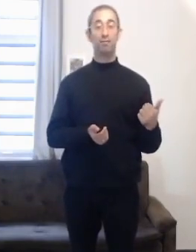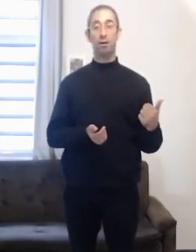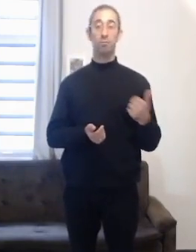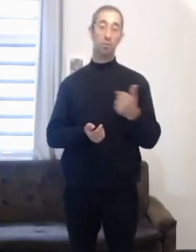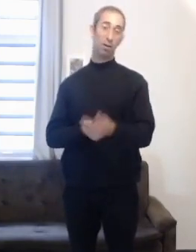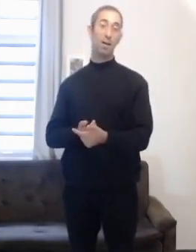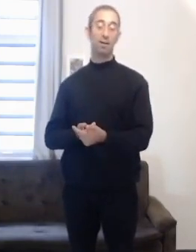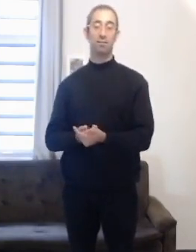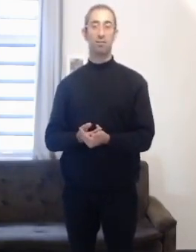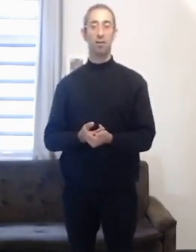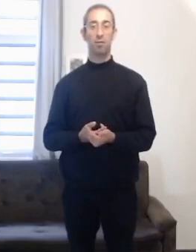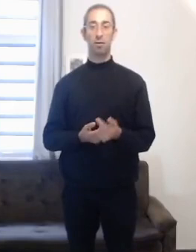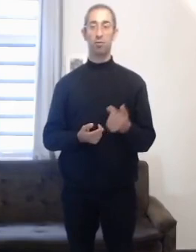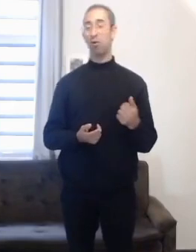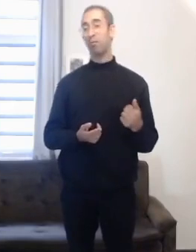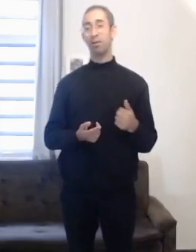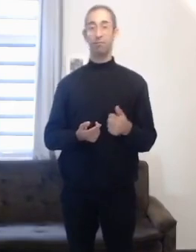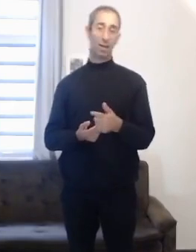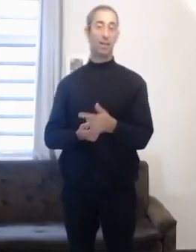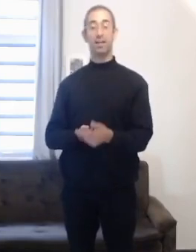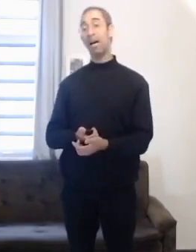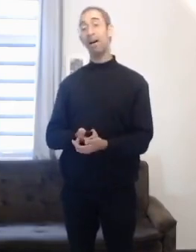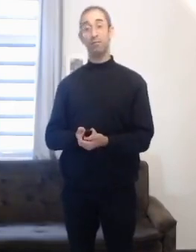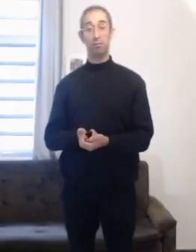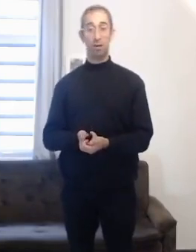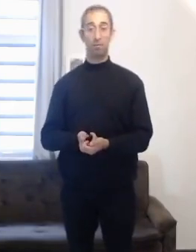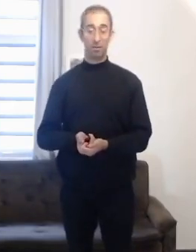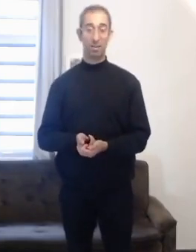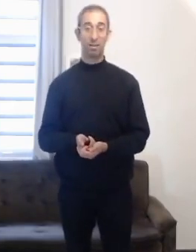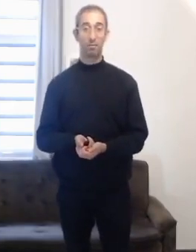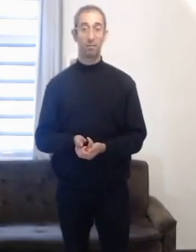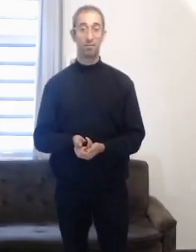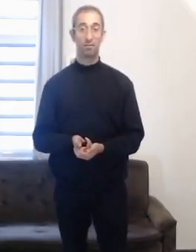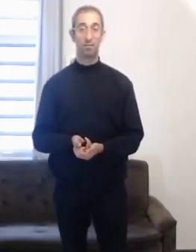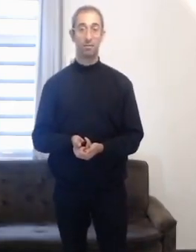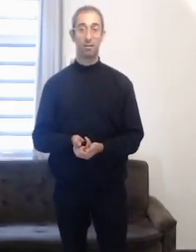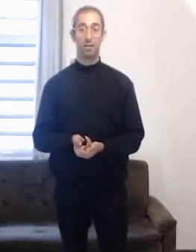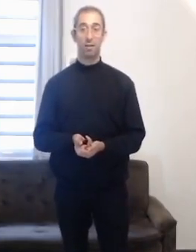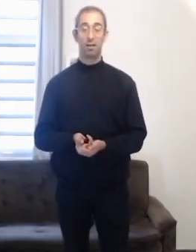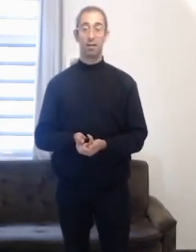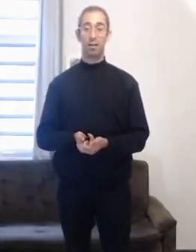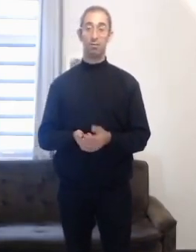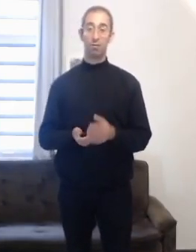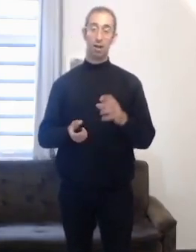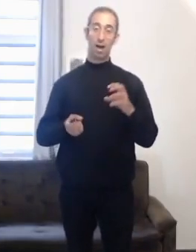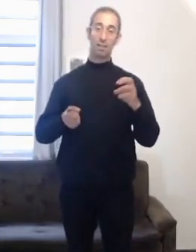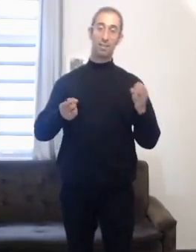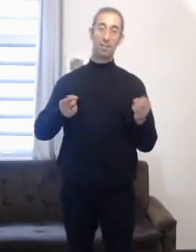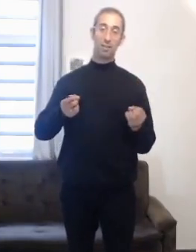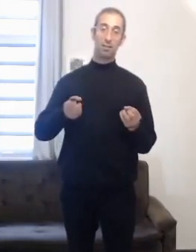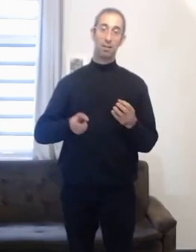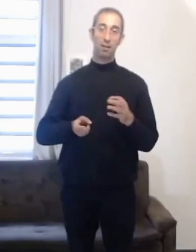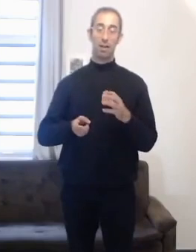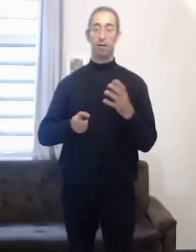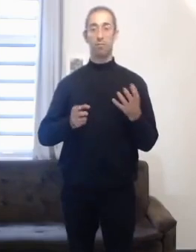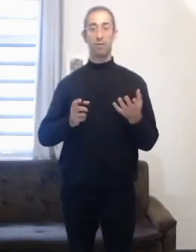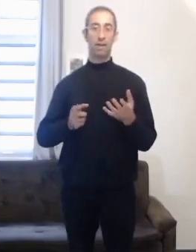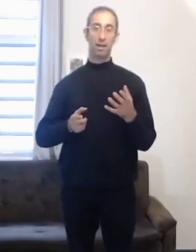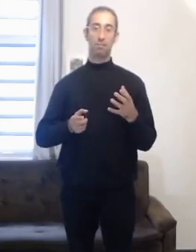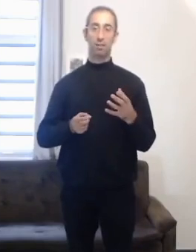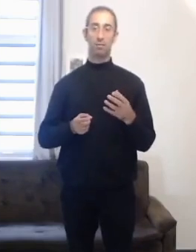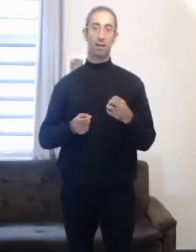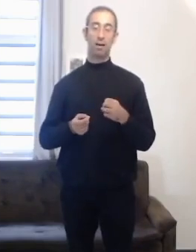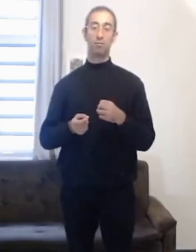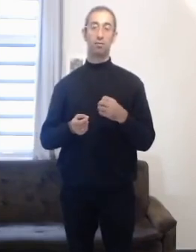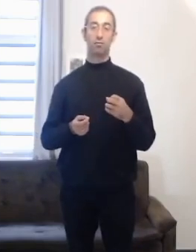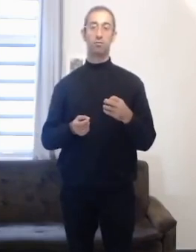está grávido é uma mulher, porque o homem não ficaria grávido, né, por exemplo. Então, aí seria, né, uma